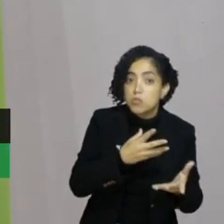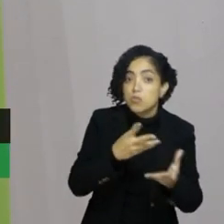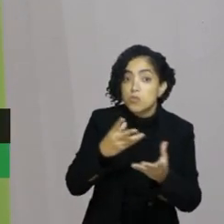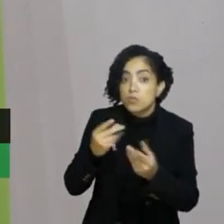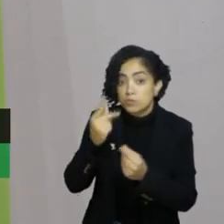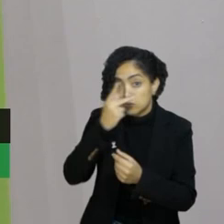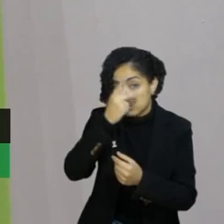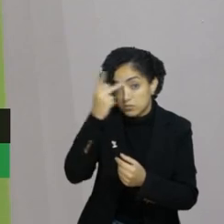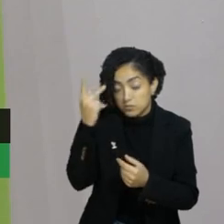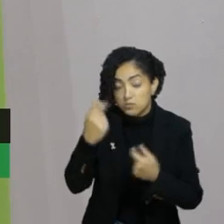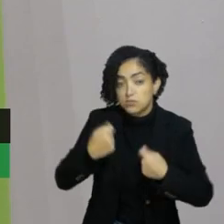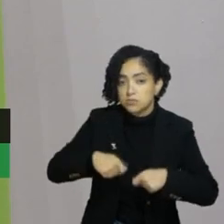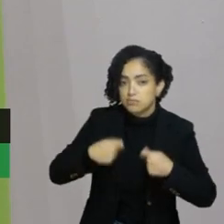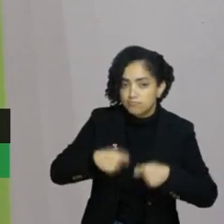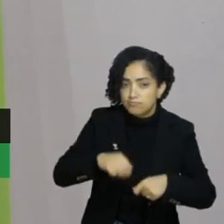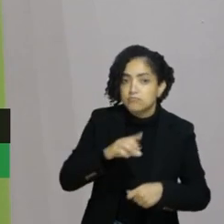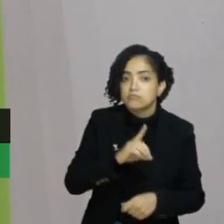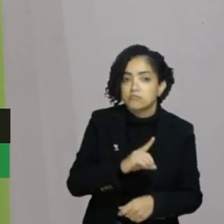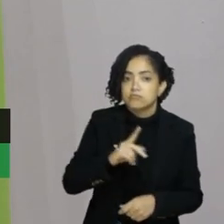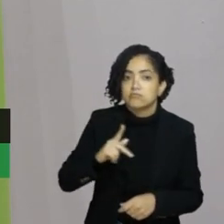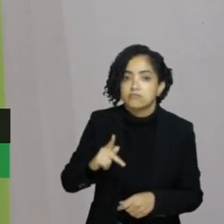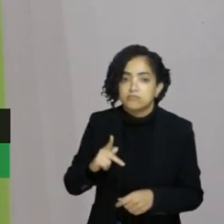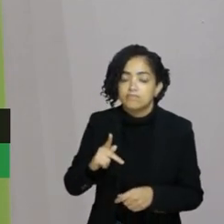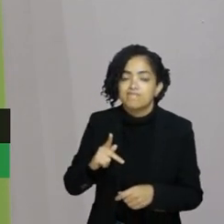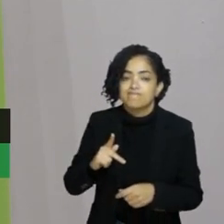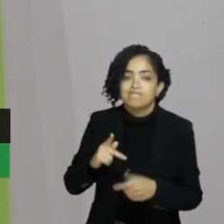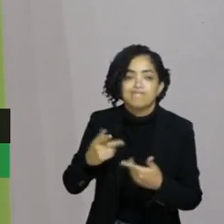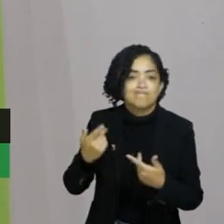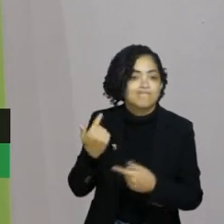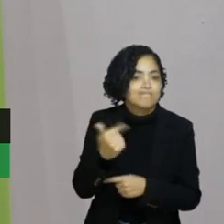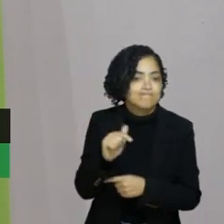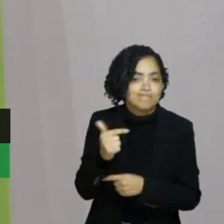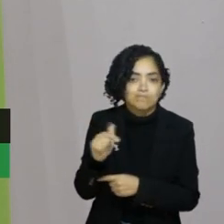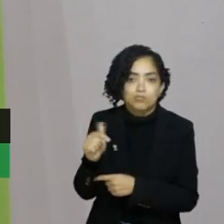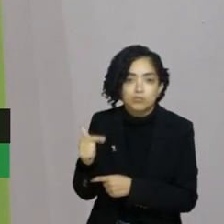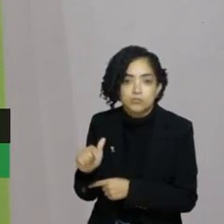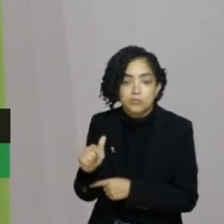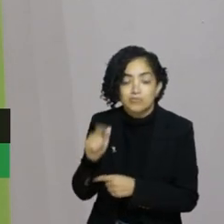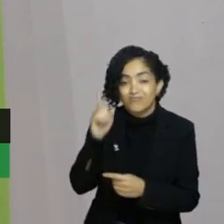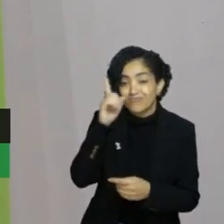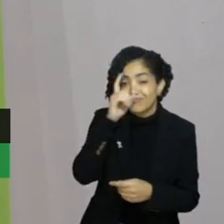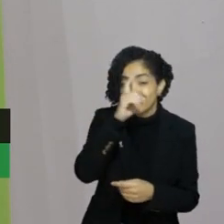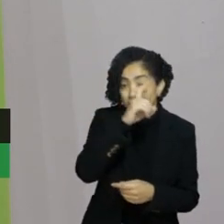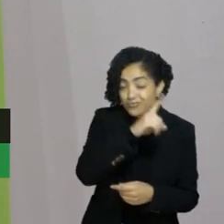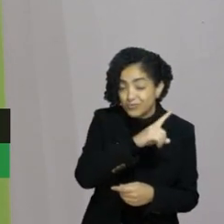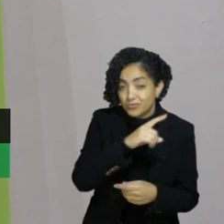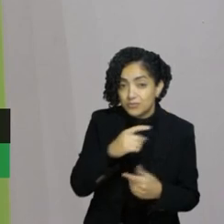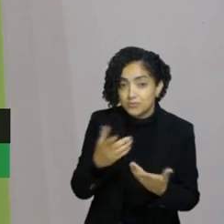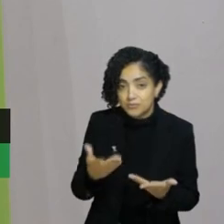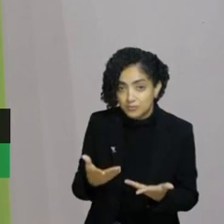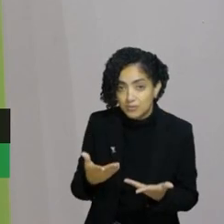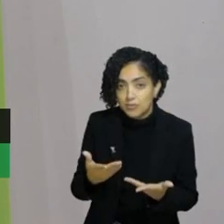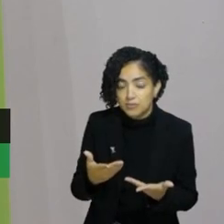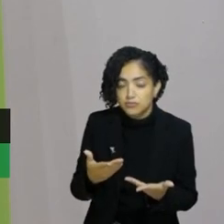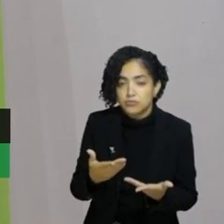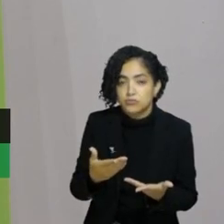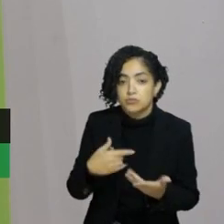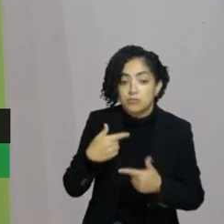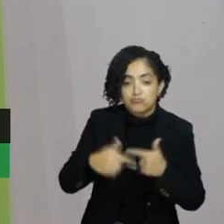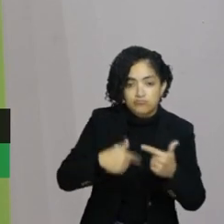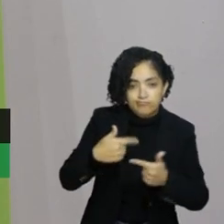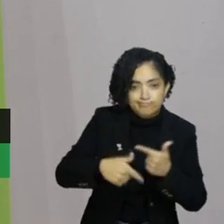que precisam da Defensoria Pública hoje não têm no Estado pela dificuldade da execução dos